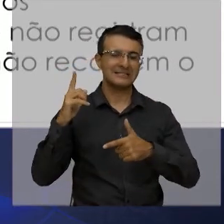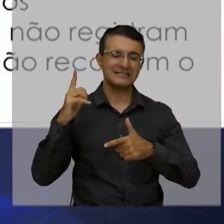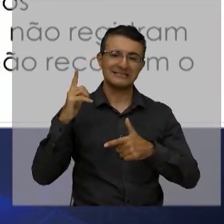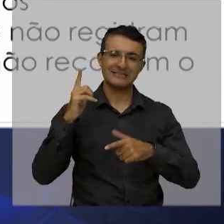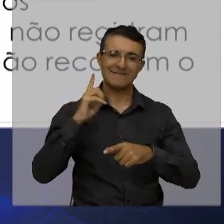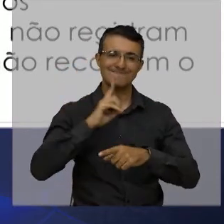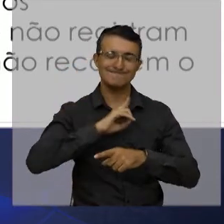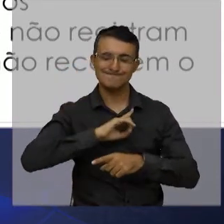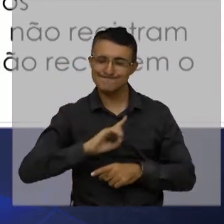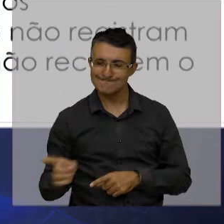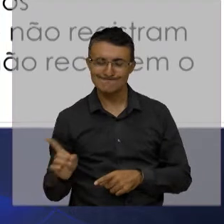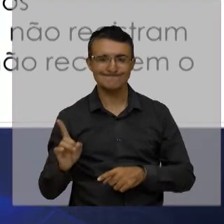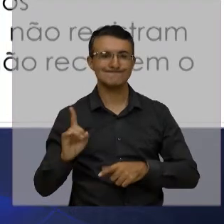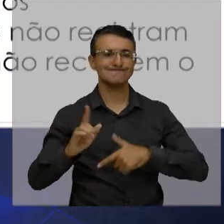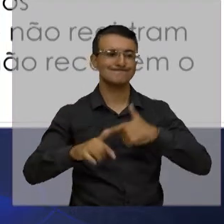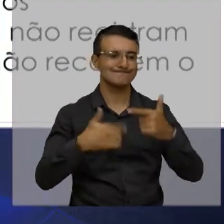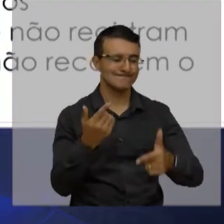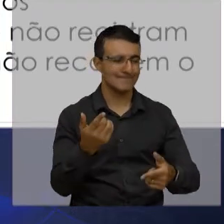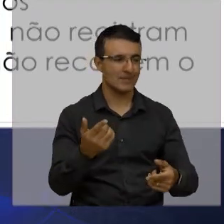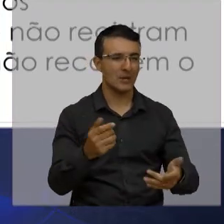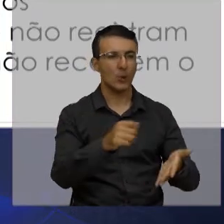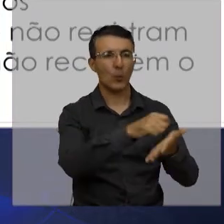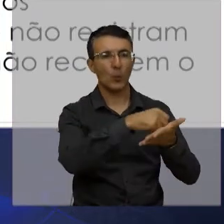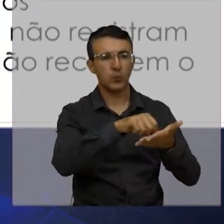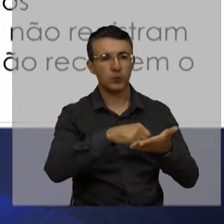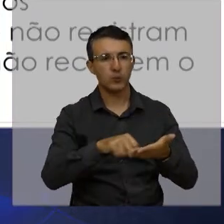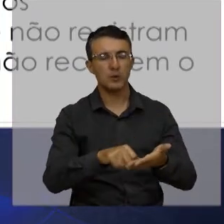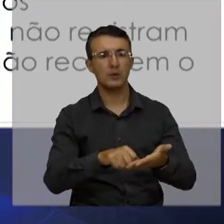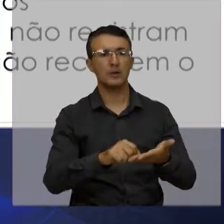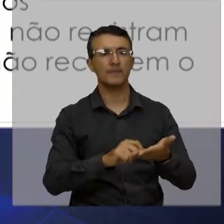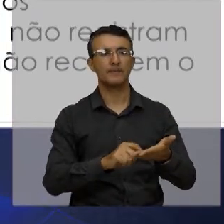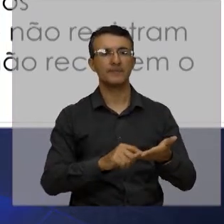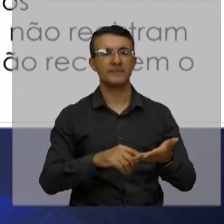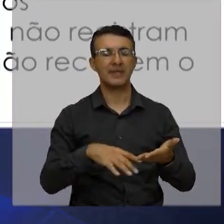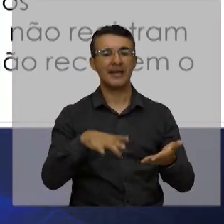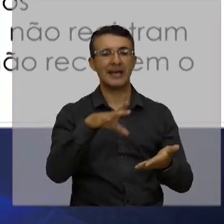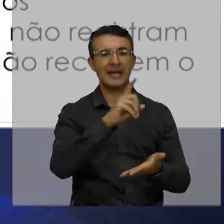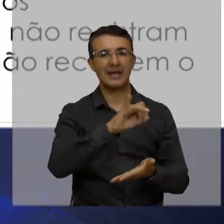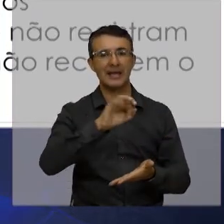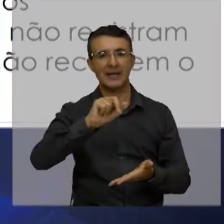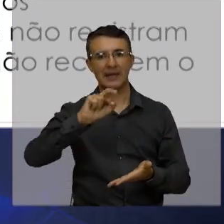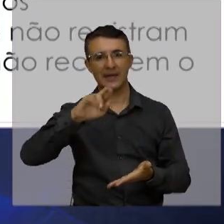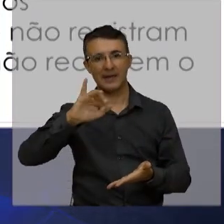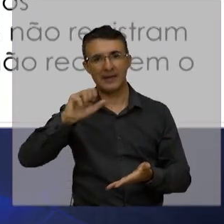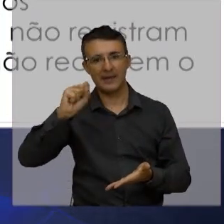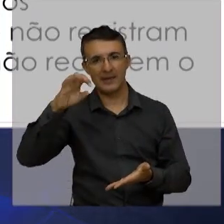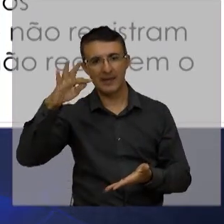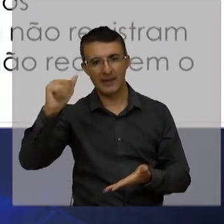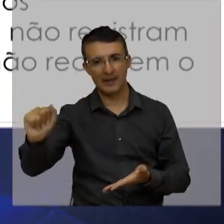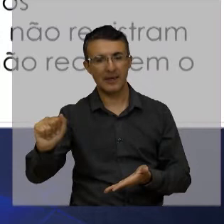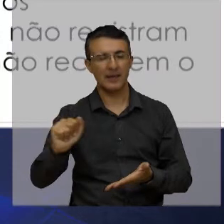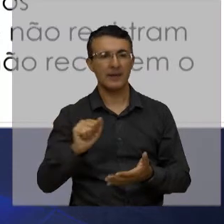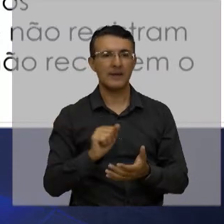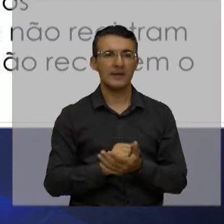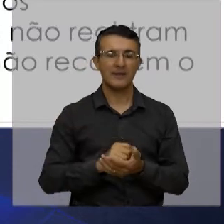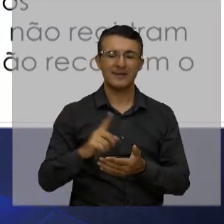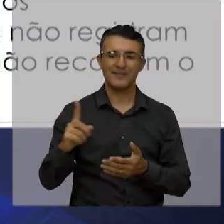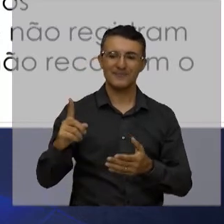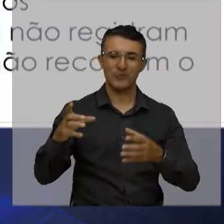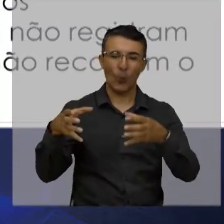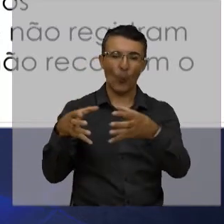com registro de carteira assinada. As diaristas são das categorias